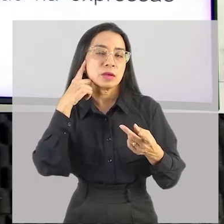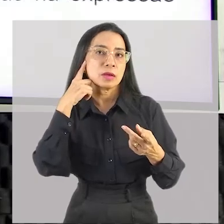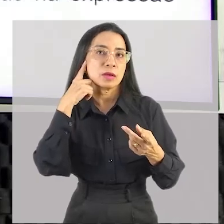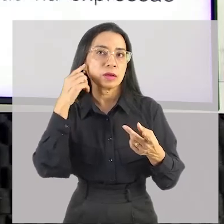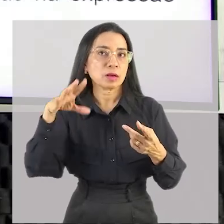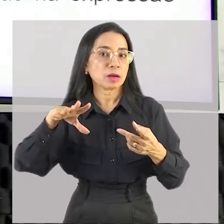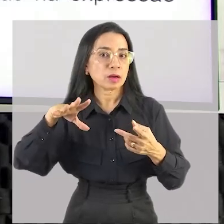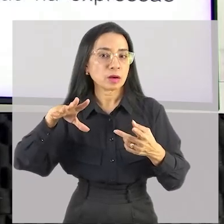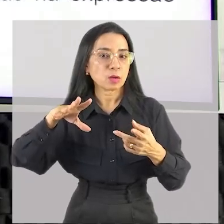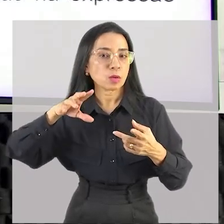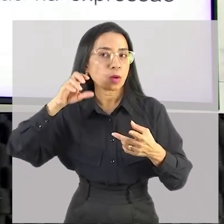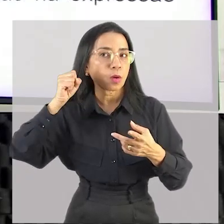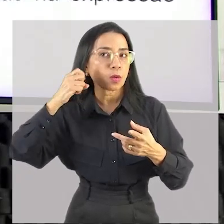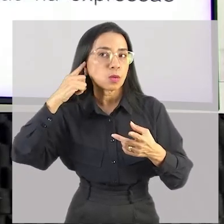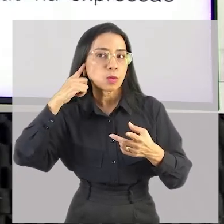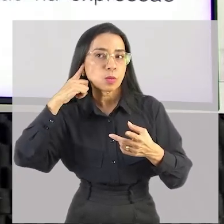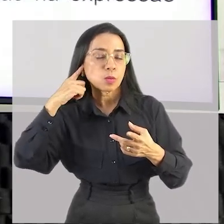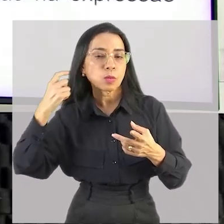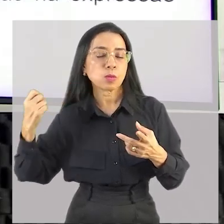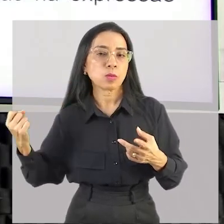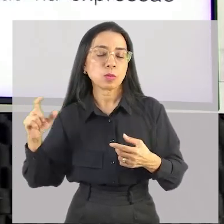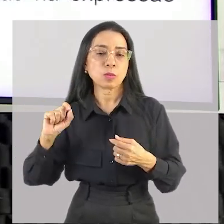ouço